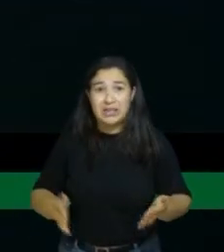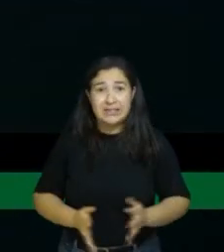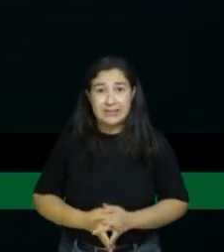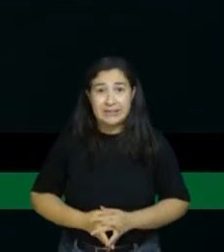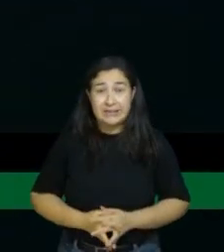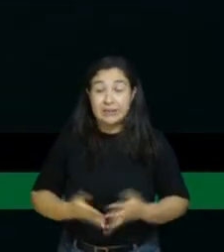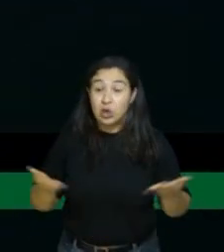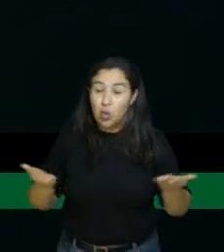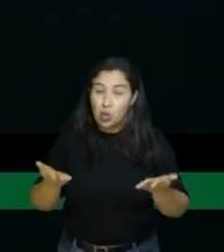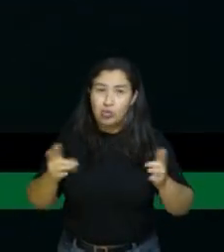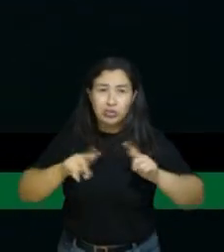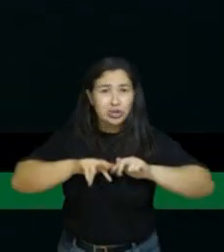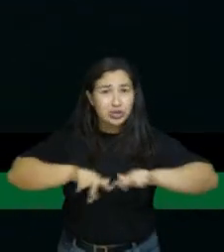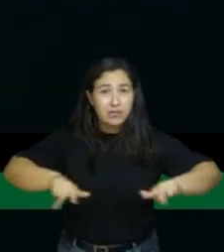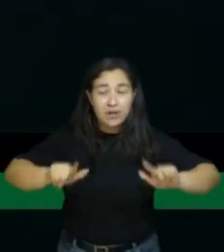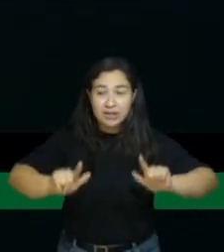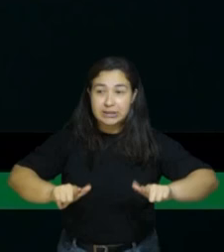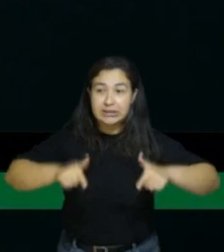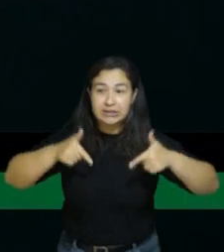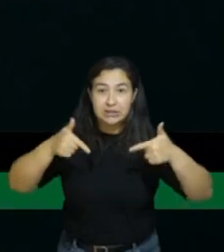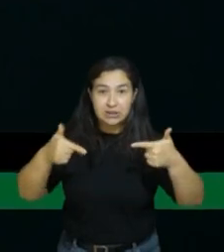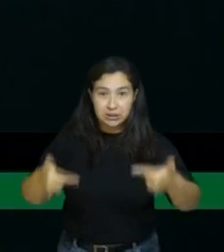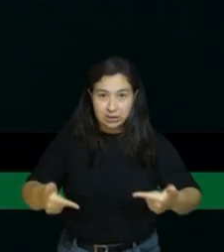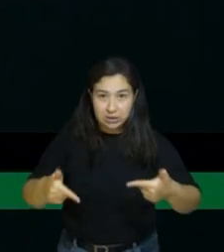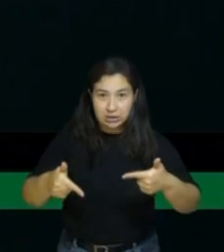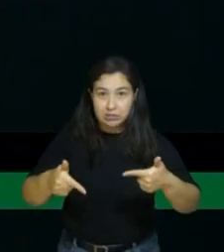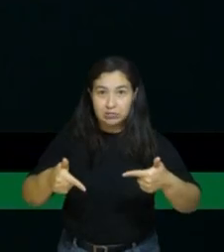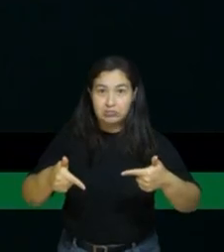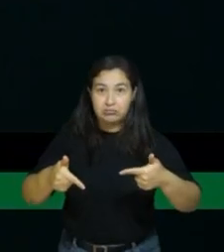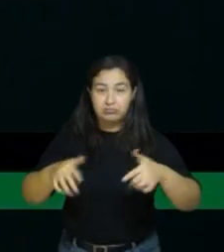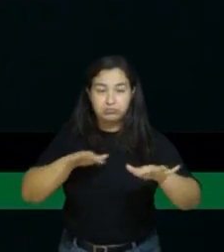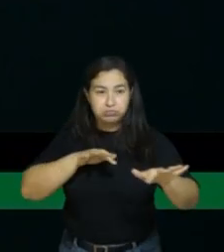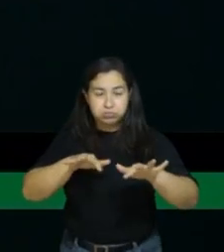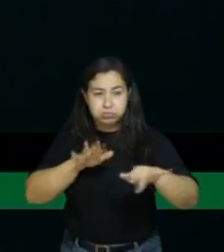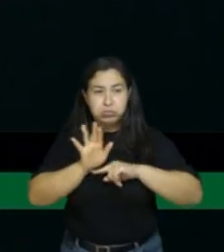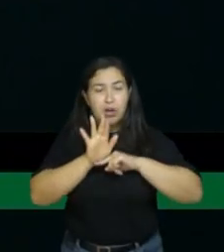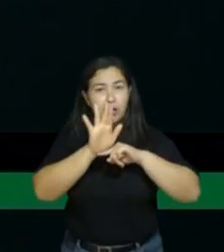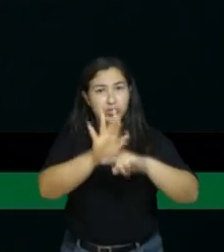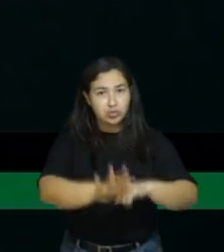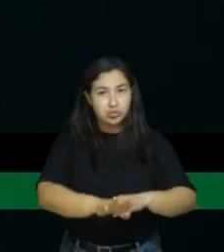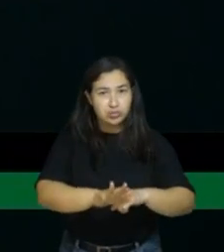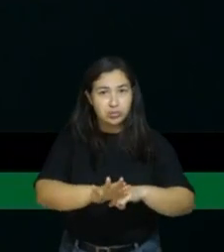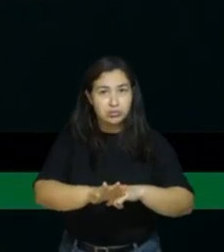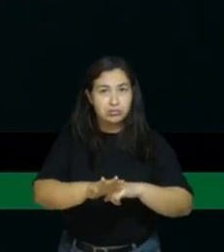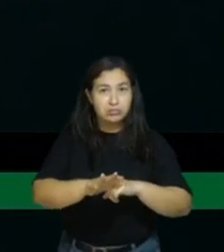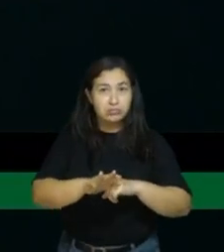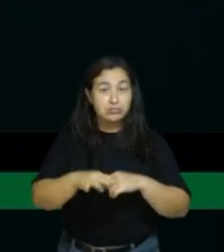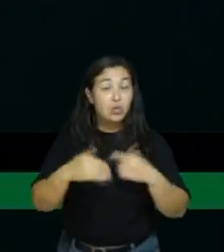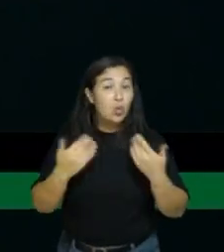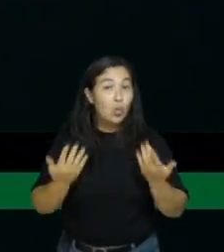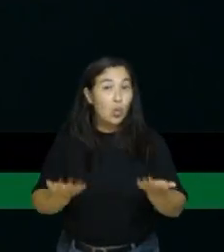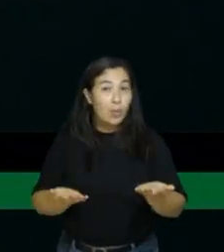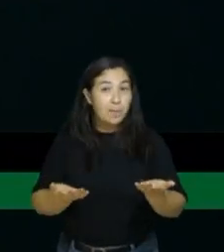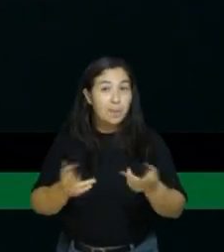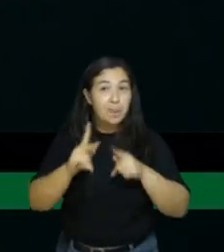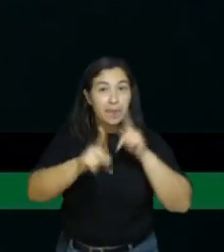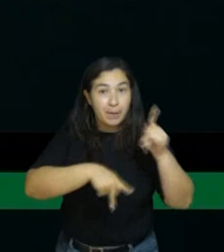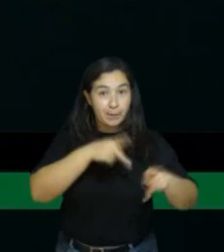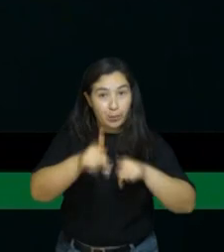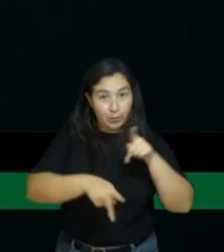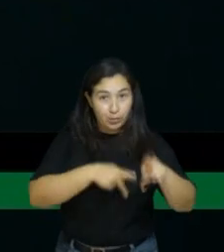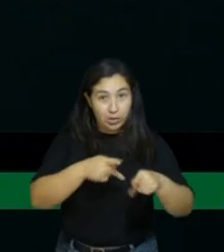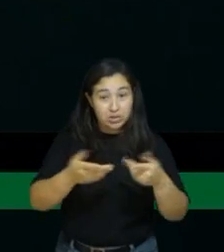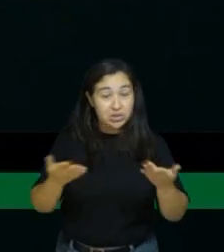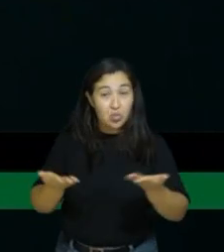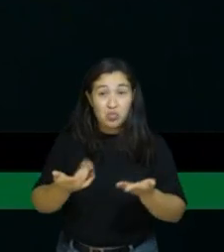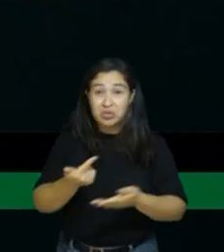muitas ações de mobilização estão acontecendo e quero destacar algumas delas boa parte da população afetada Hoje não